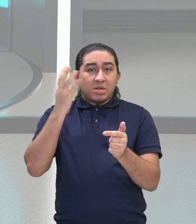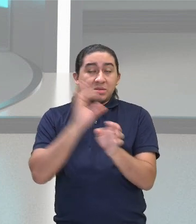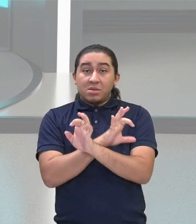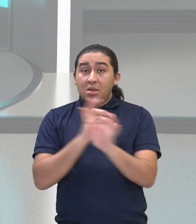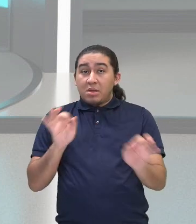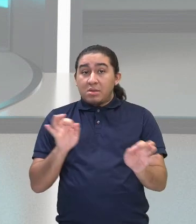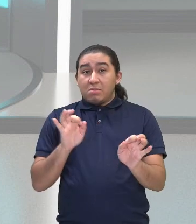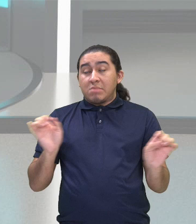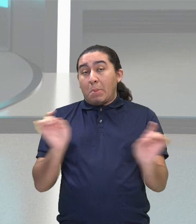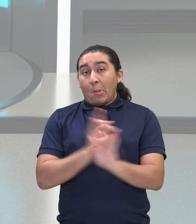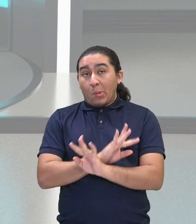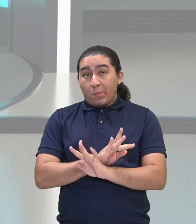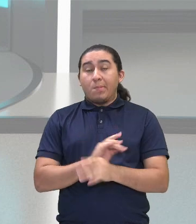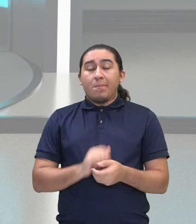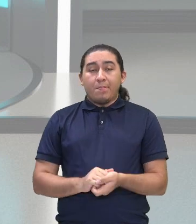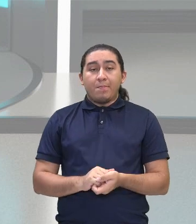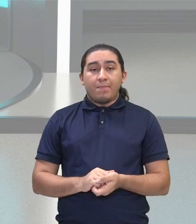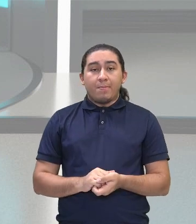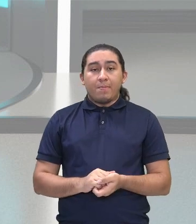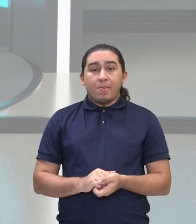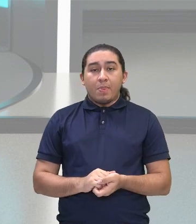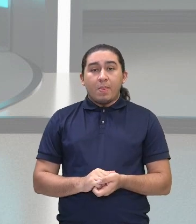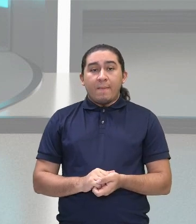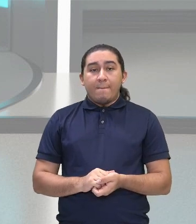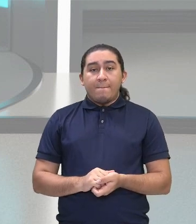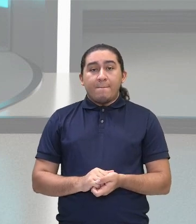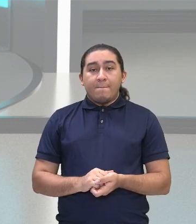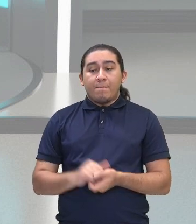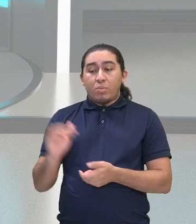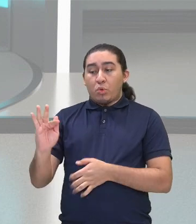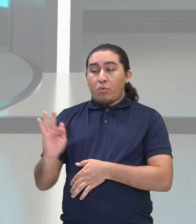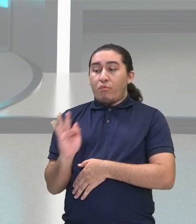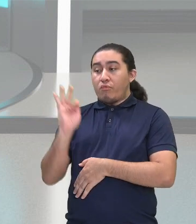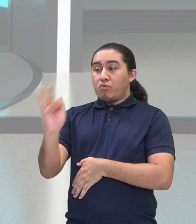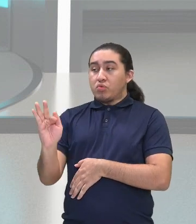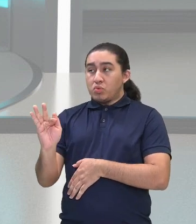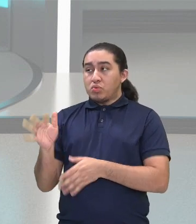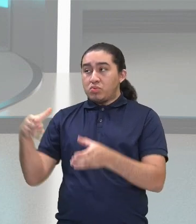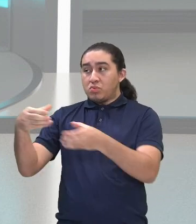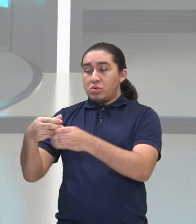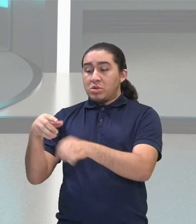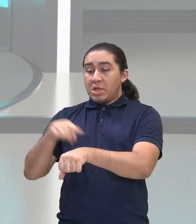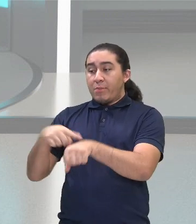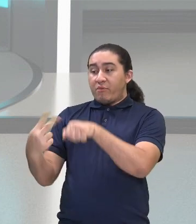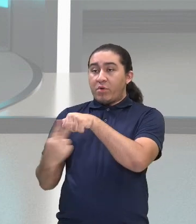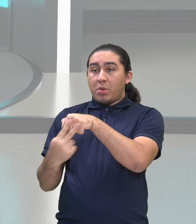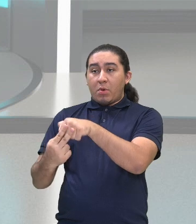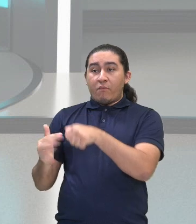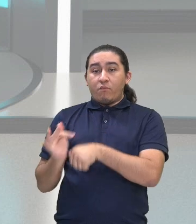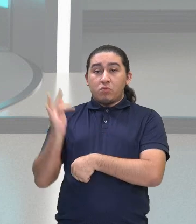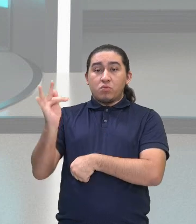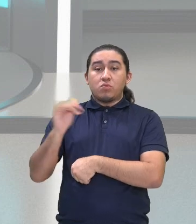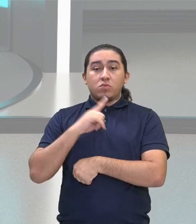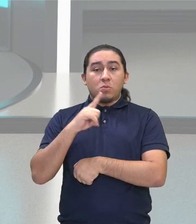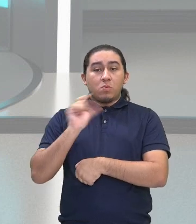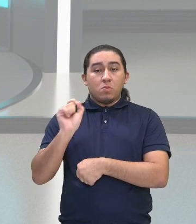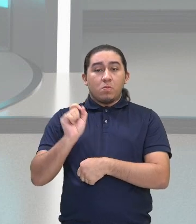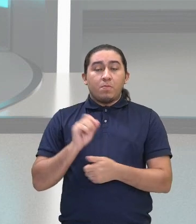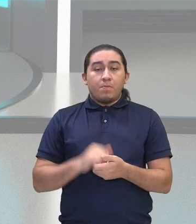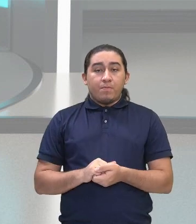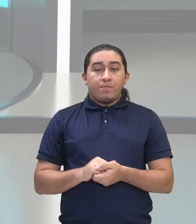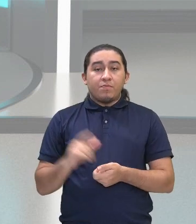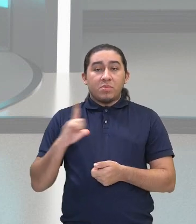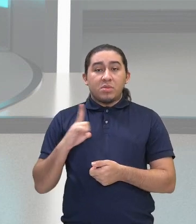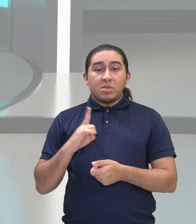nós vamos lá para o futuro, né? Lá no futuro, tem a questão do futuro, do